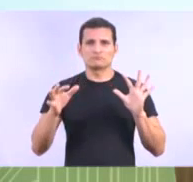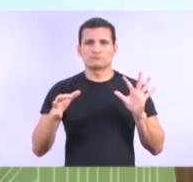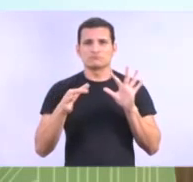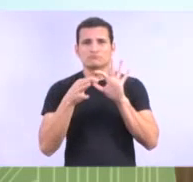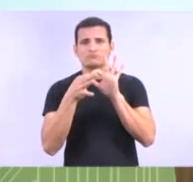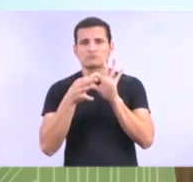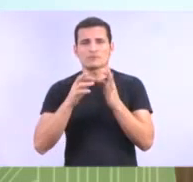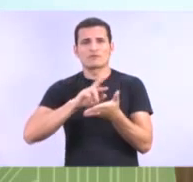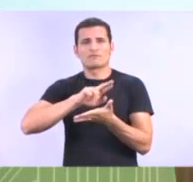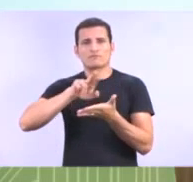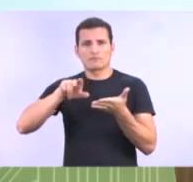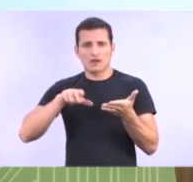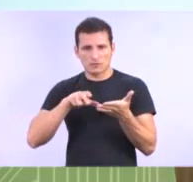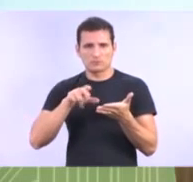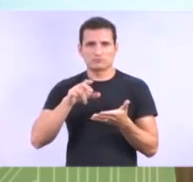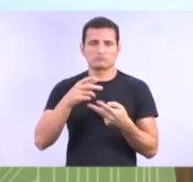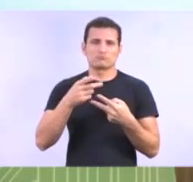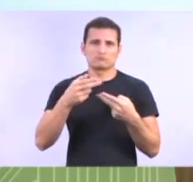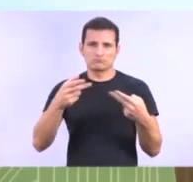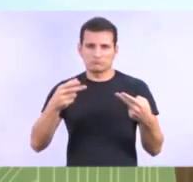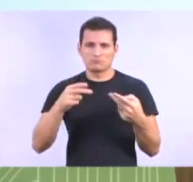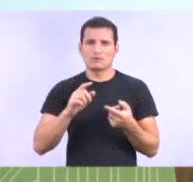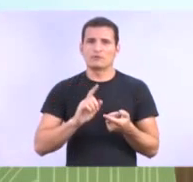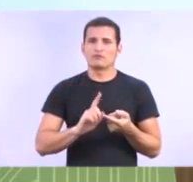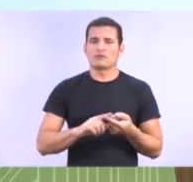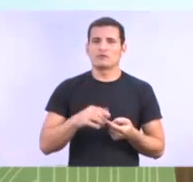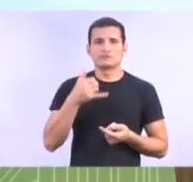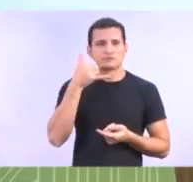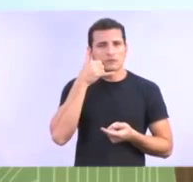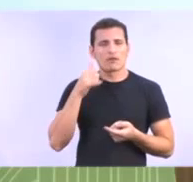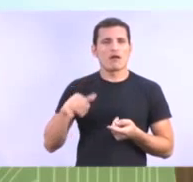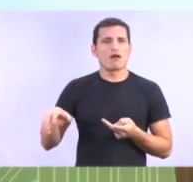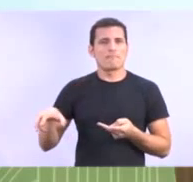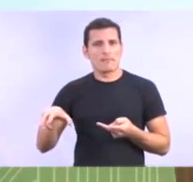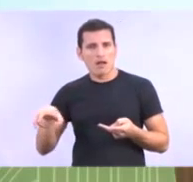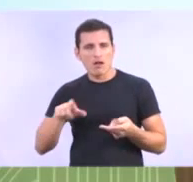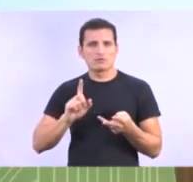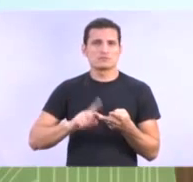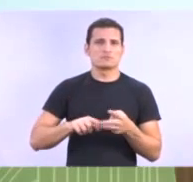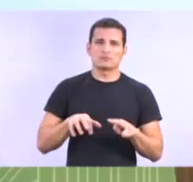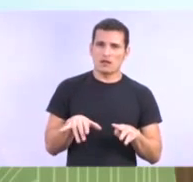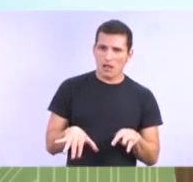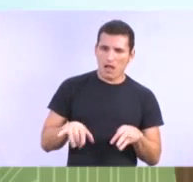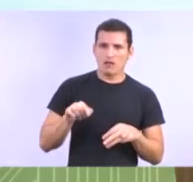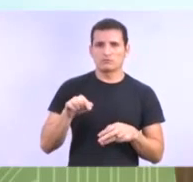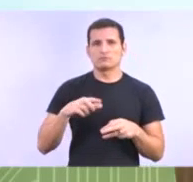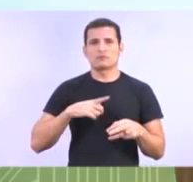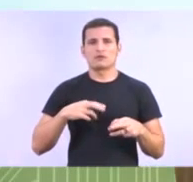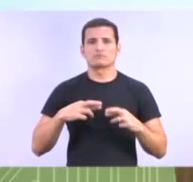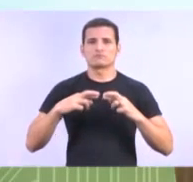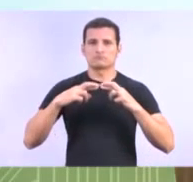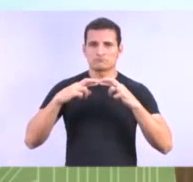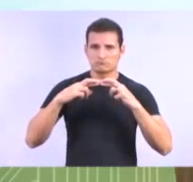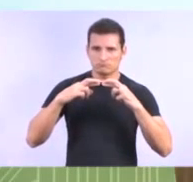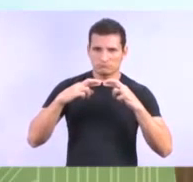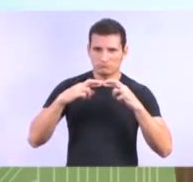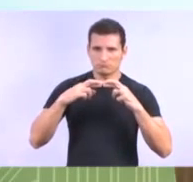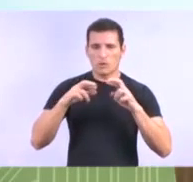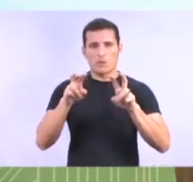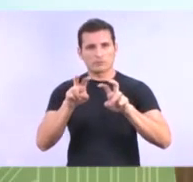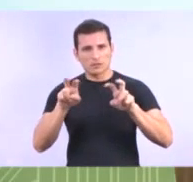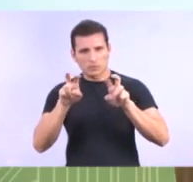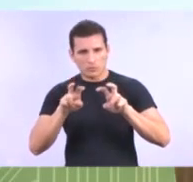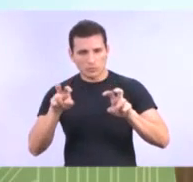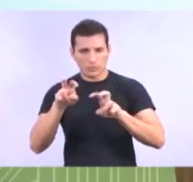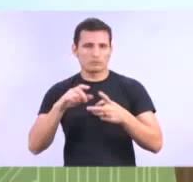diversos dispositivos. Tanto que você vê hoje celular com Bluetooth, mouse, teclado, enfim, computador, são tantos